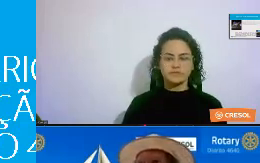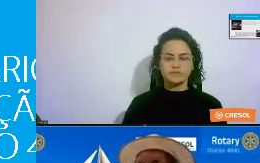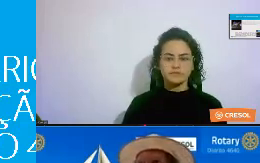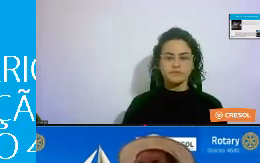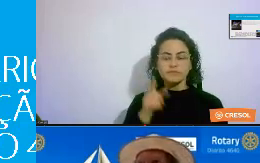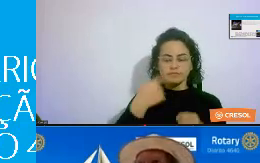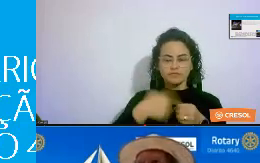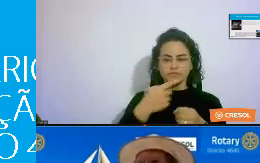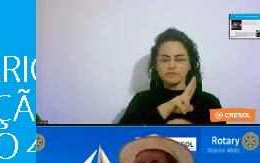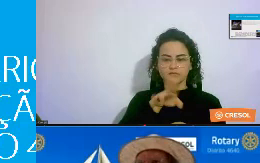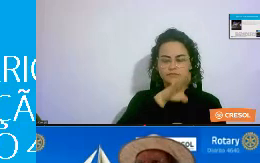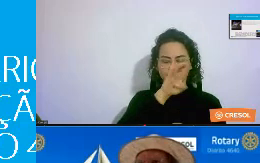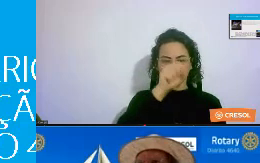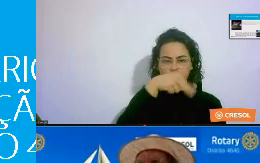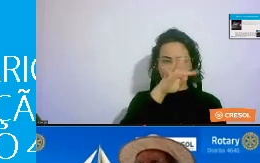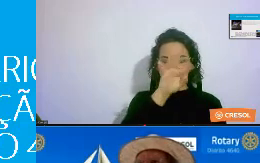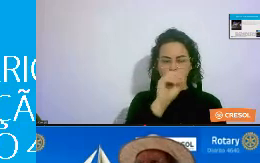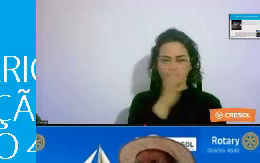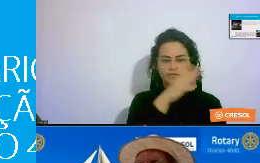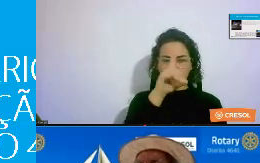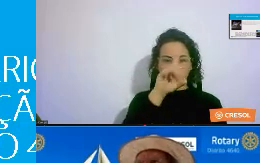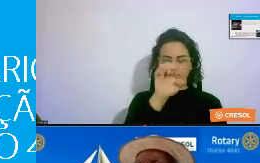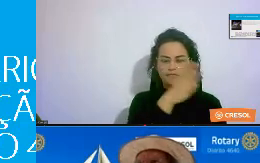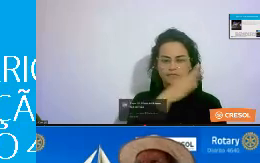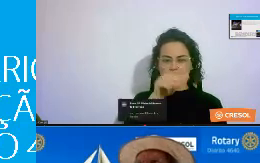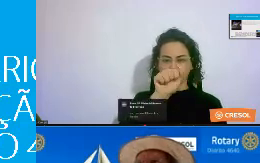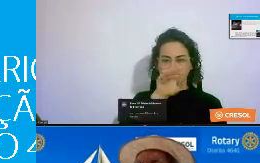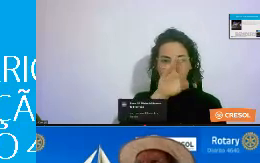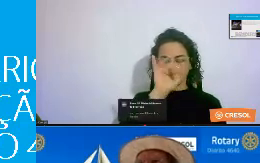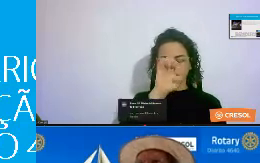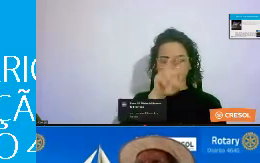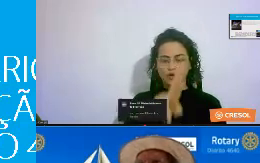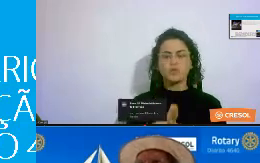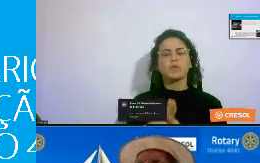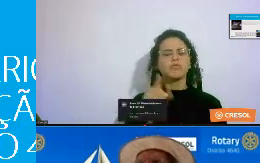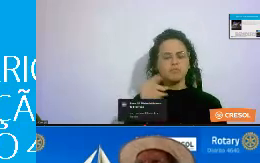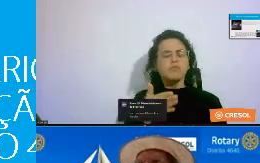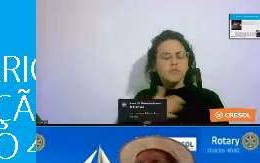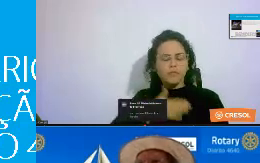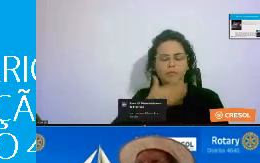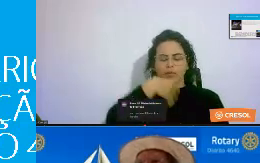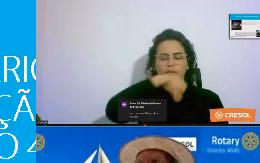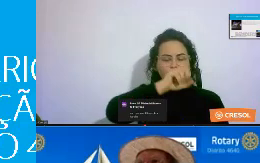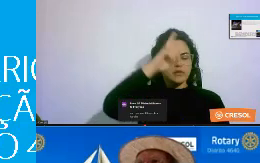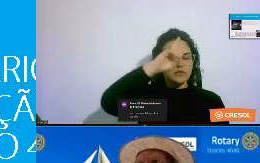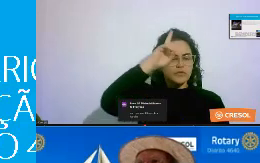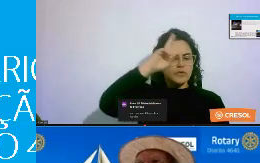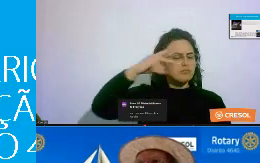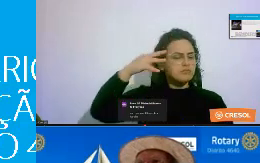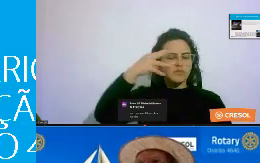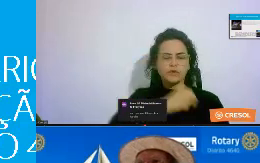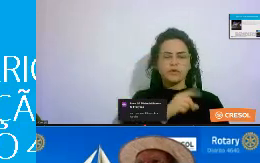anos. Eu acho que meu pai também tem uma história muito grande, bonita, que veio do Japão